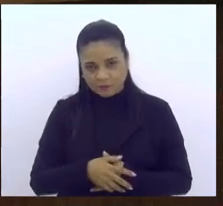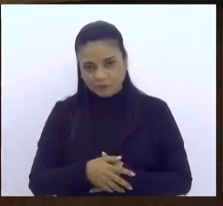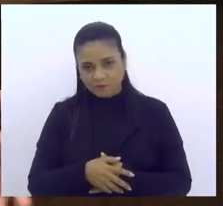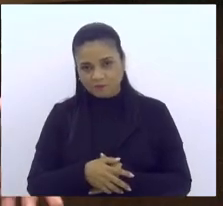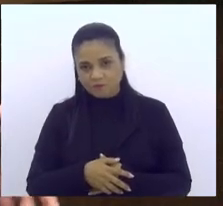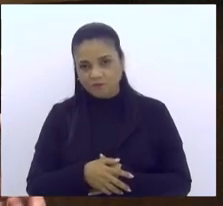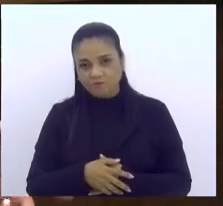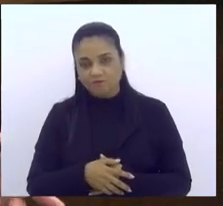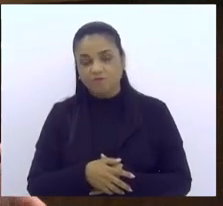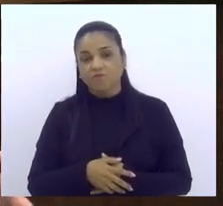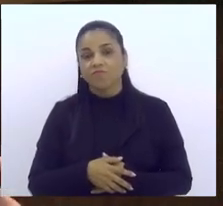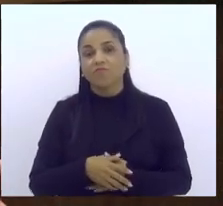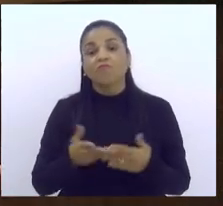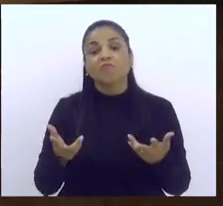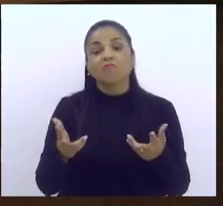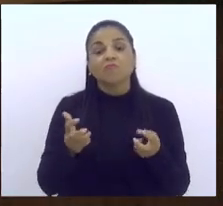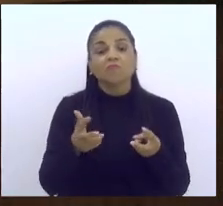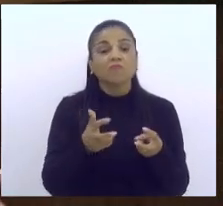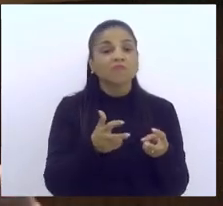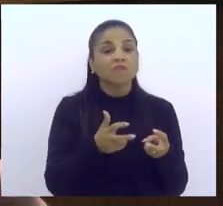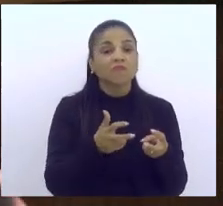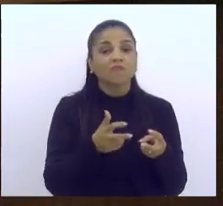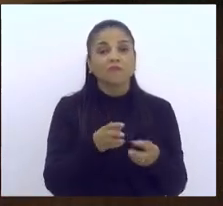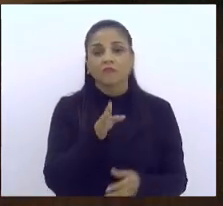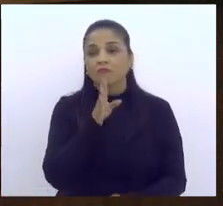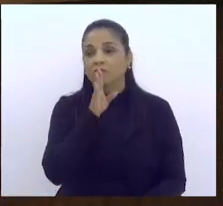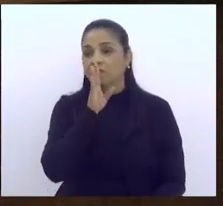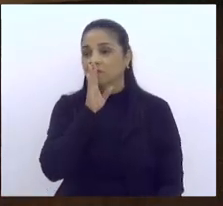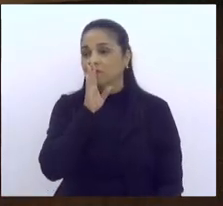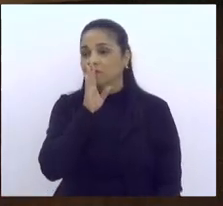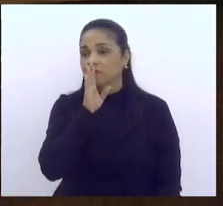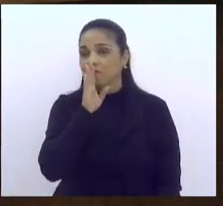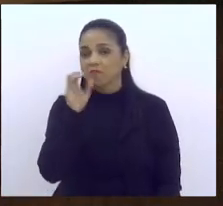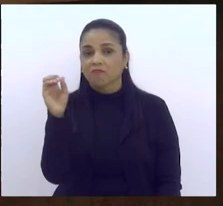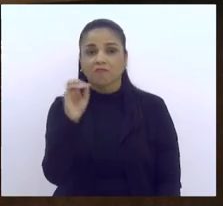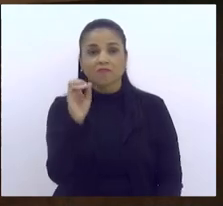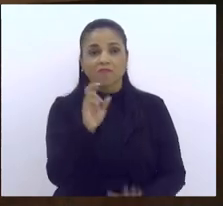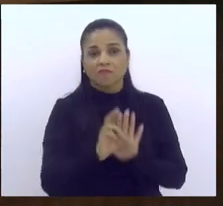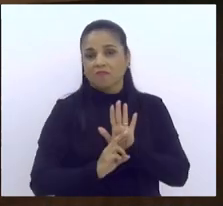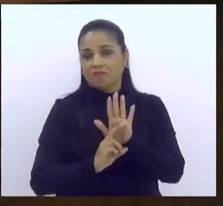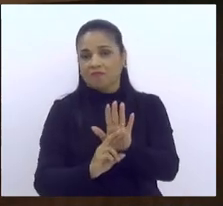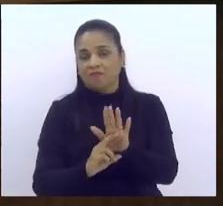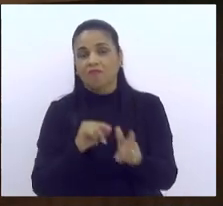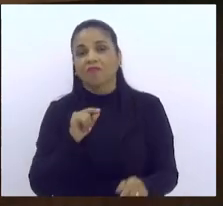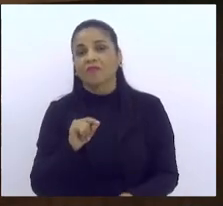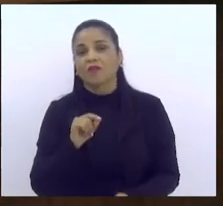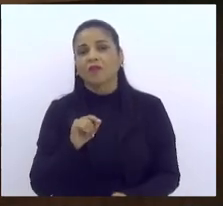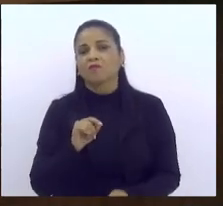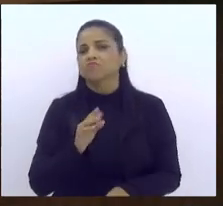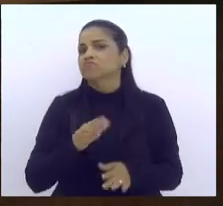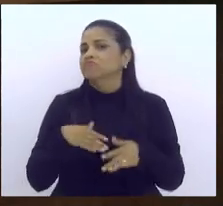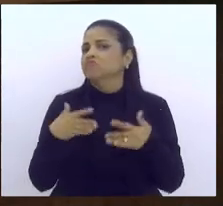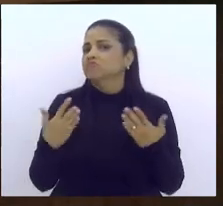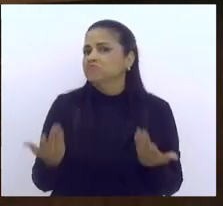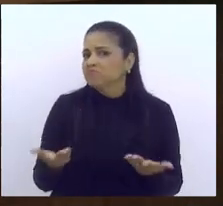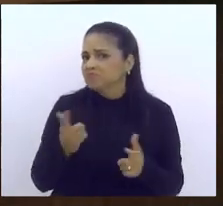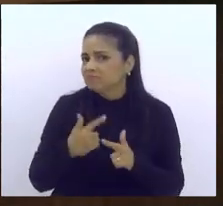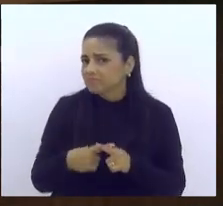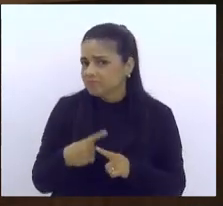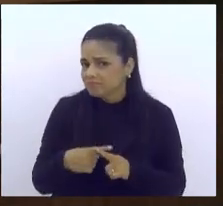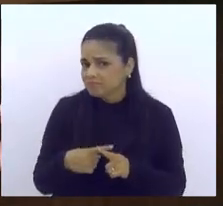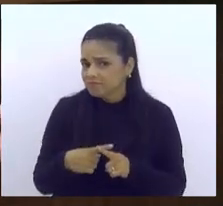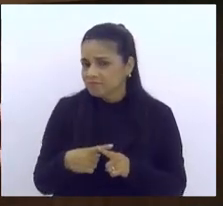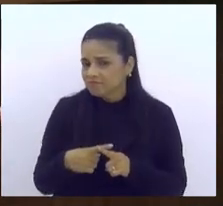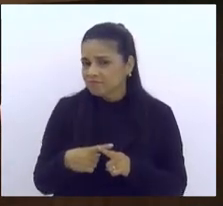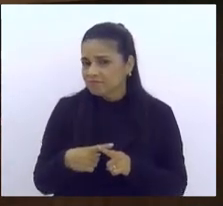e o que se vê é o silêncio. Por qual motivo isso? Porque eu